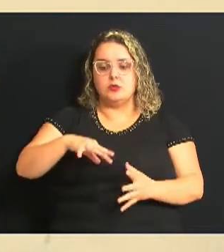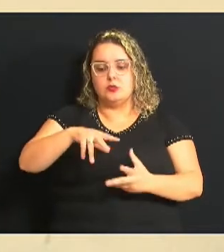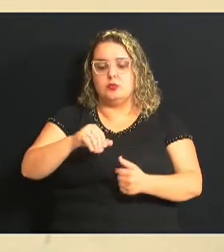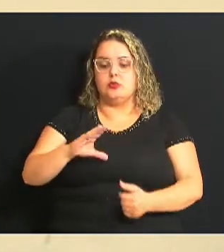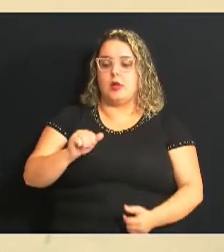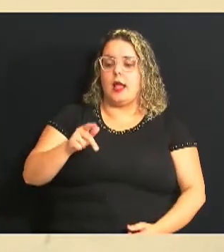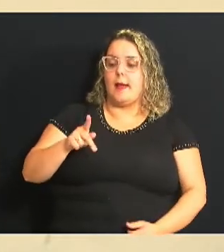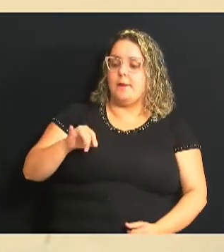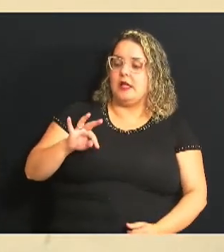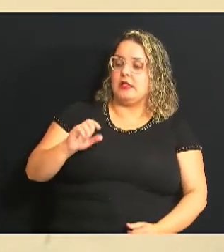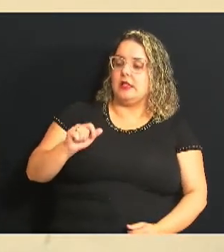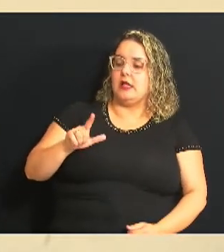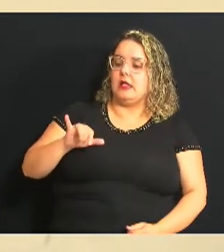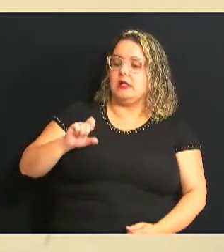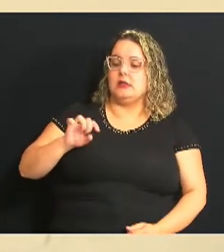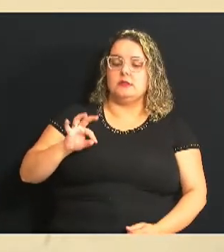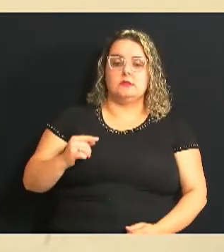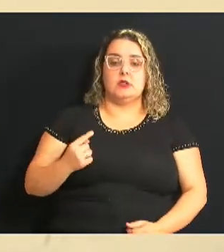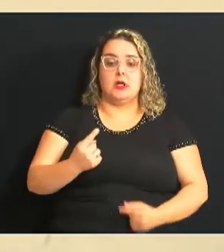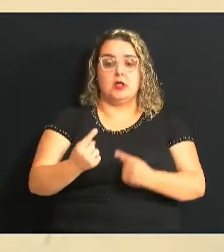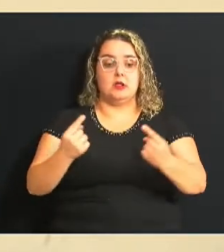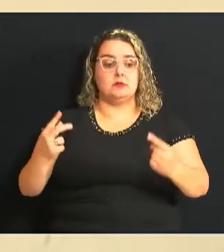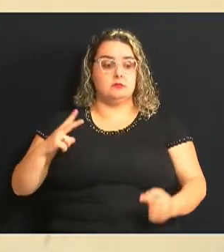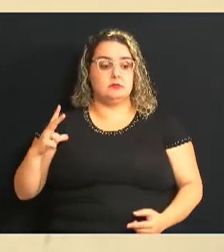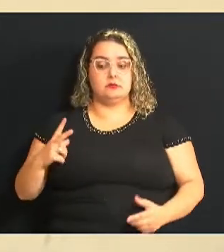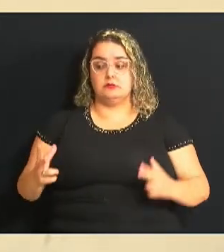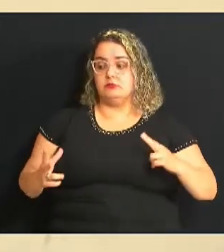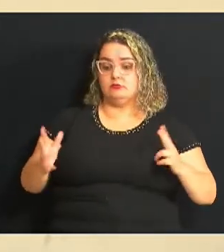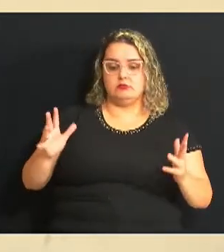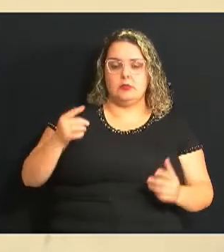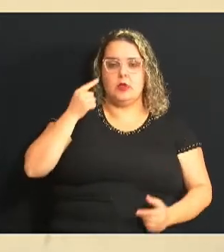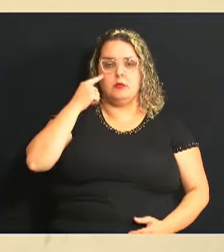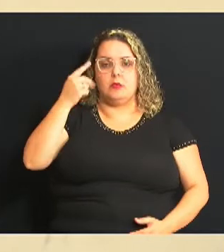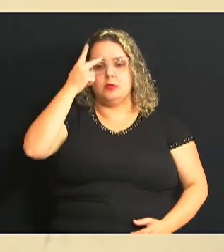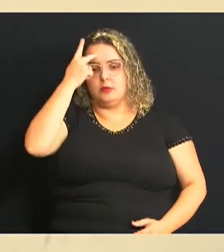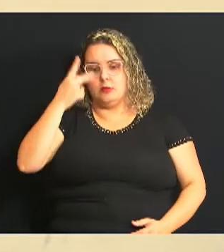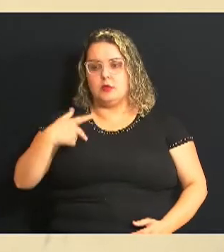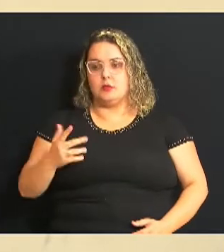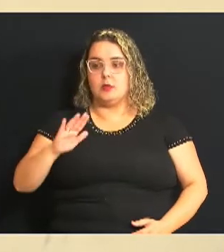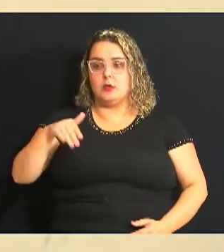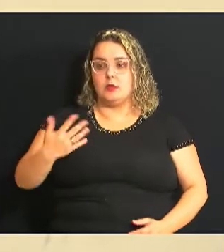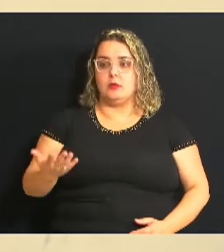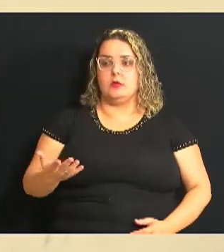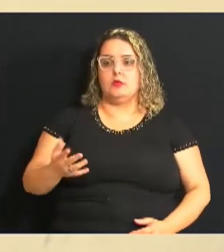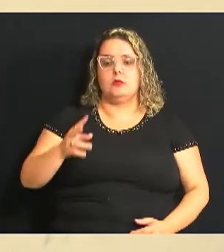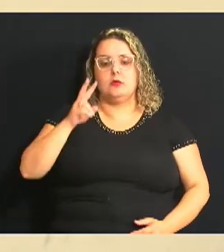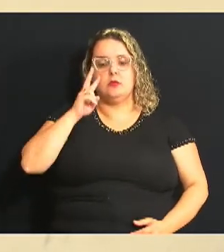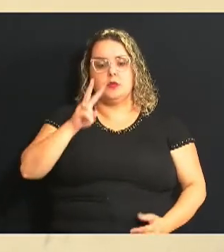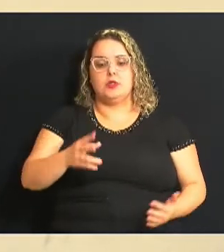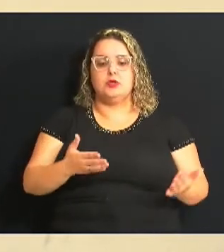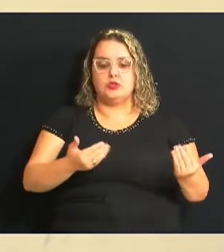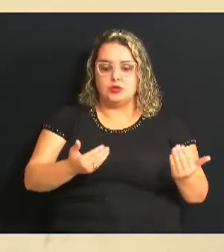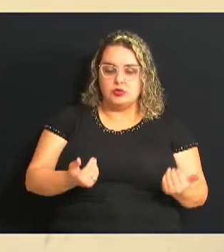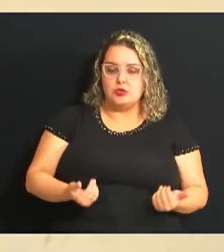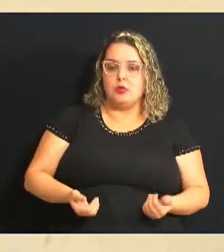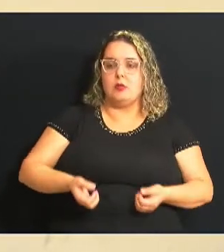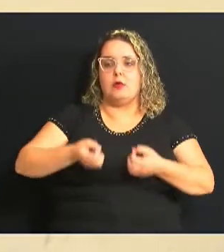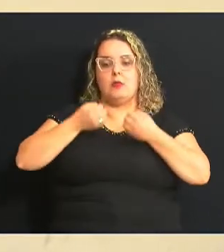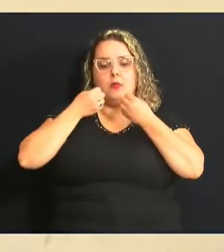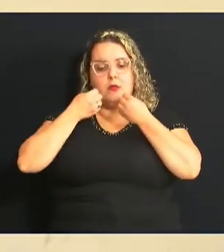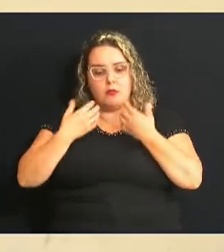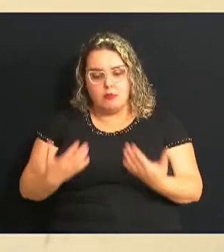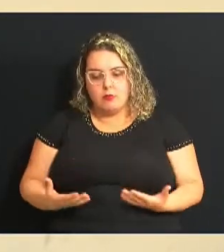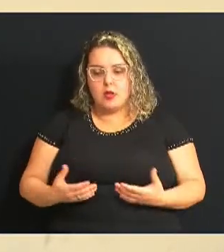muito individualismo. As pessoas pensam nelas. E quando você vê jovens bem